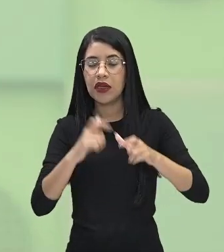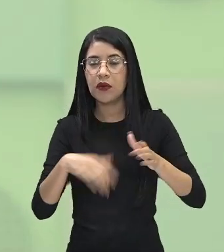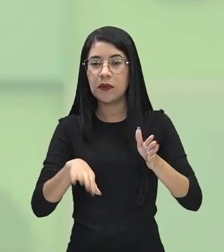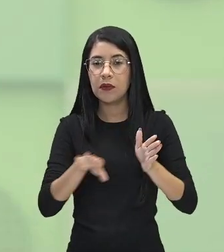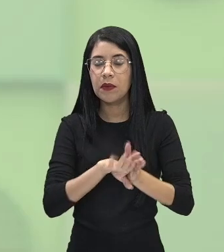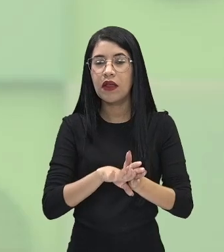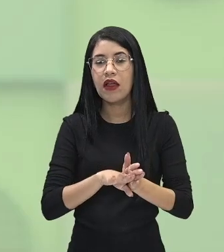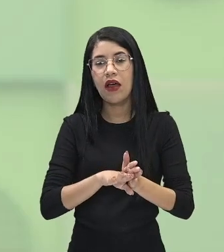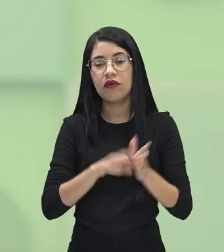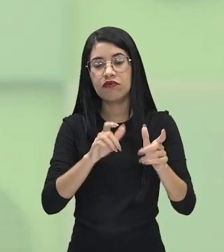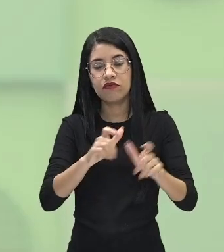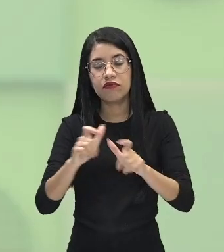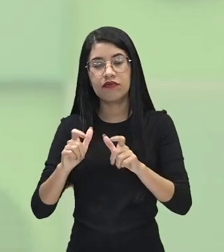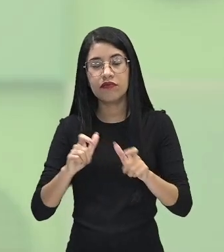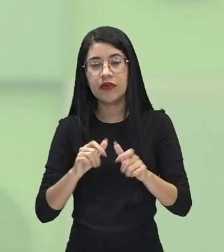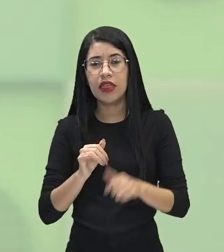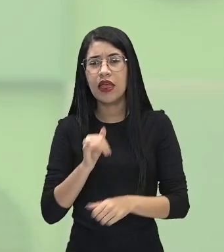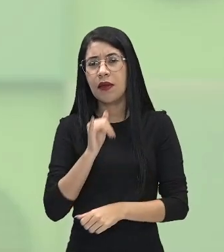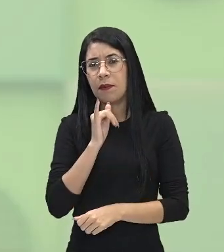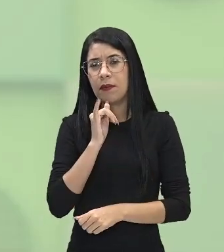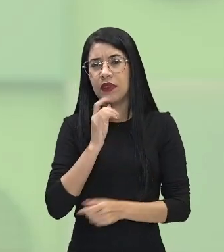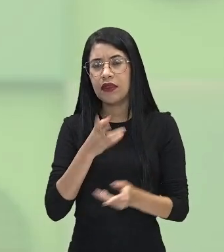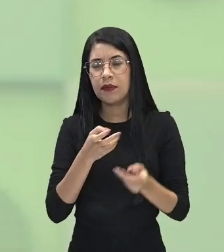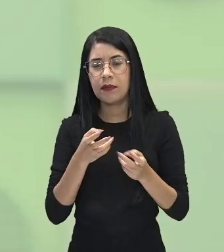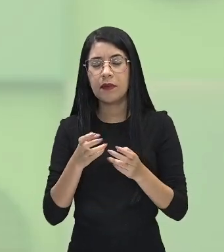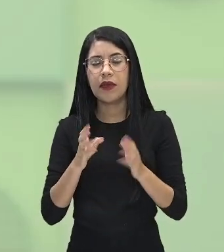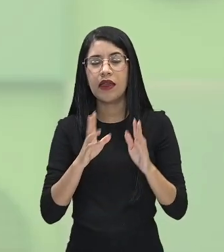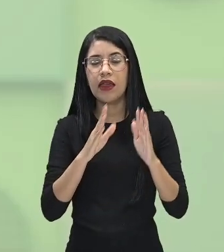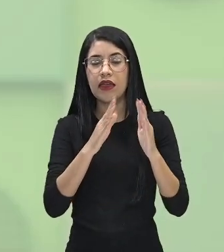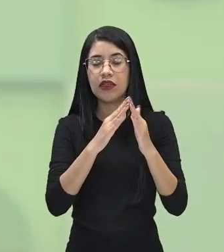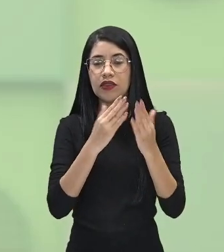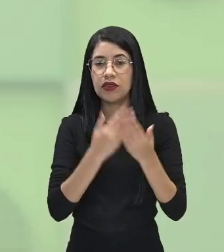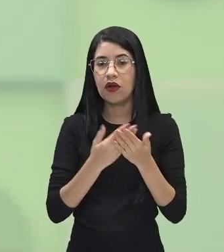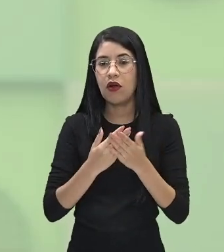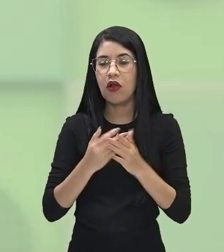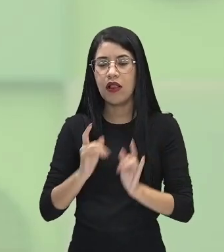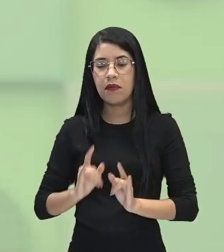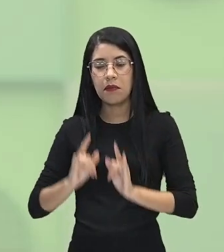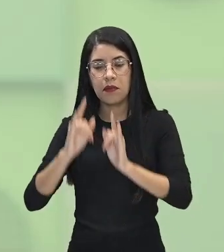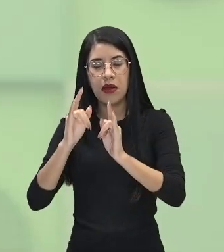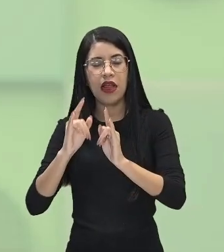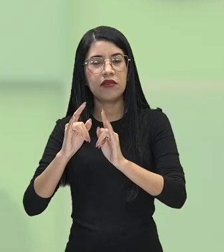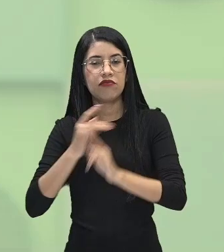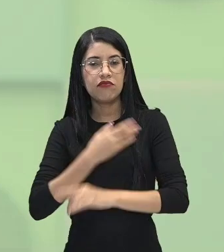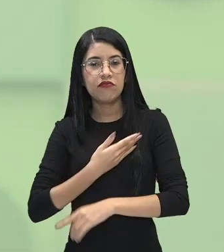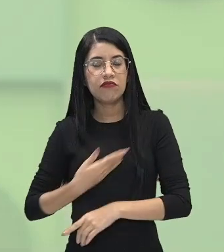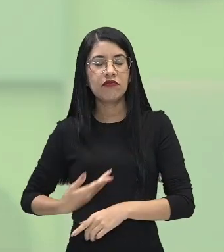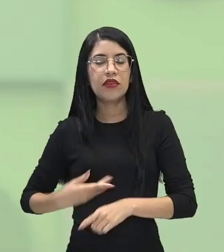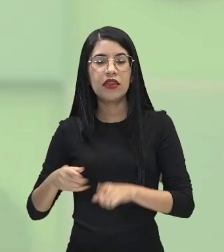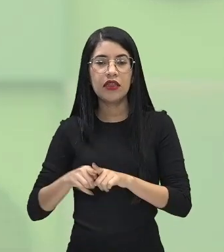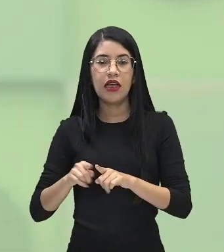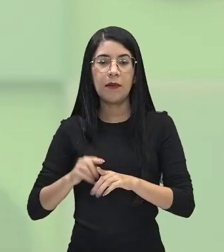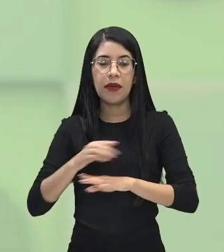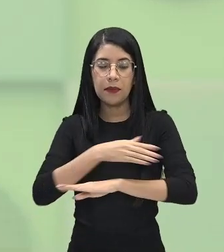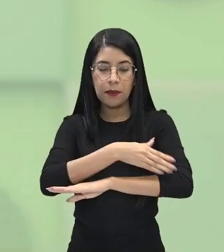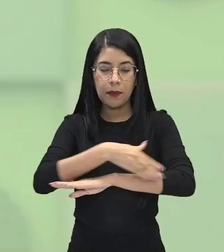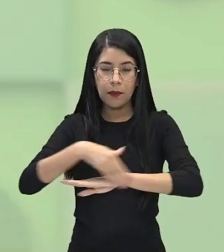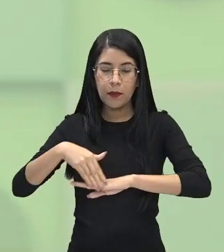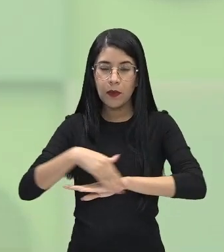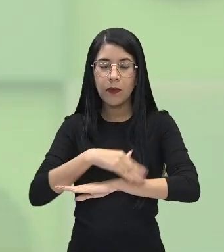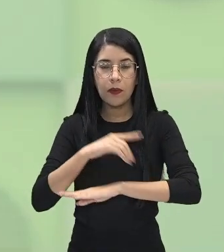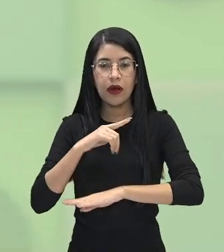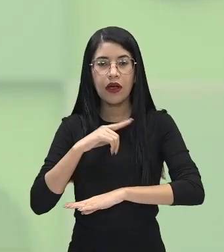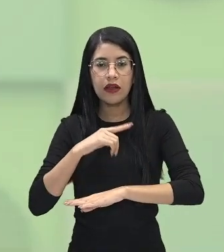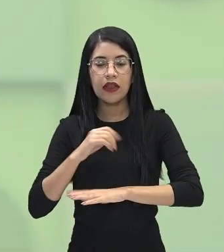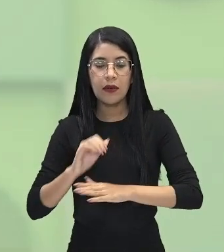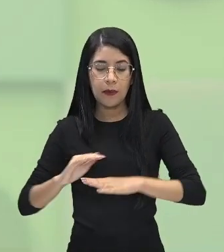você já observou aí nas escolas, em outros prédios públicos, né, ou até em calçadas, pode existir rampas de acesso